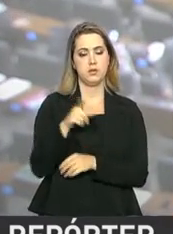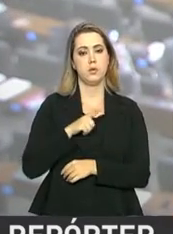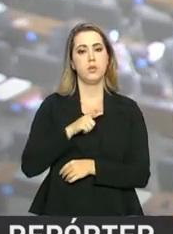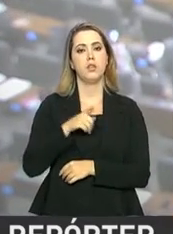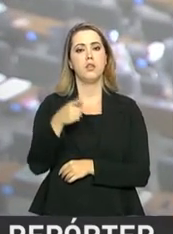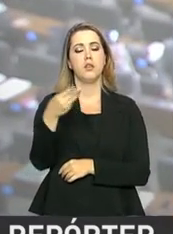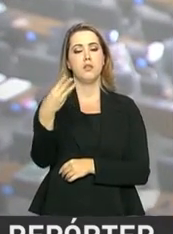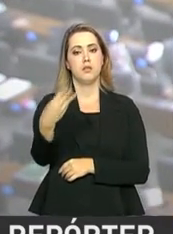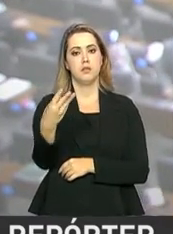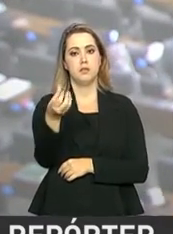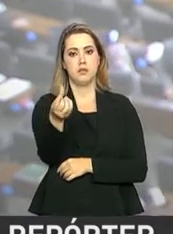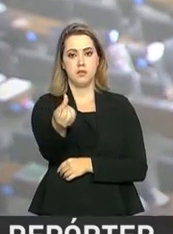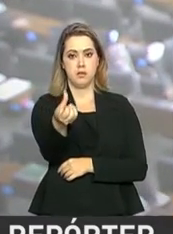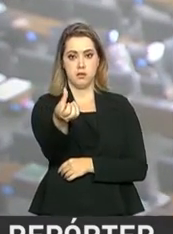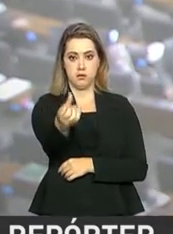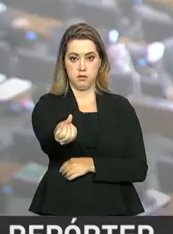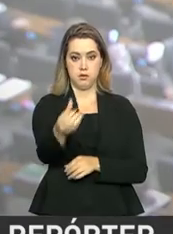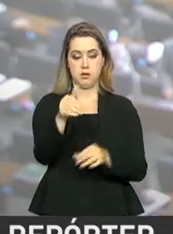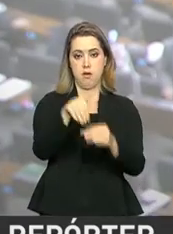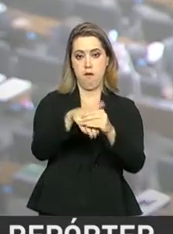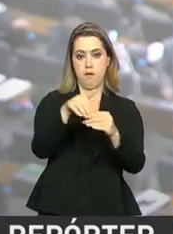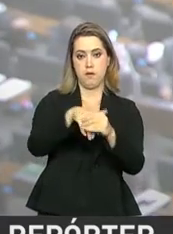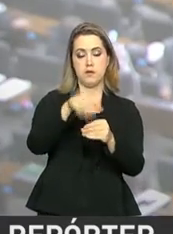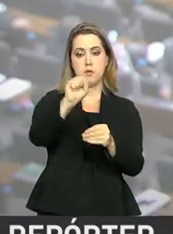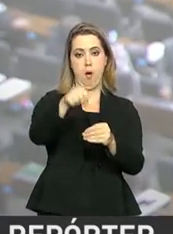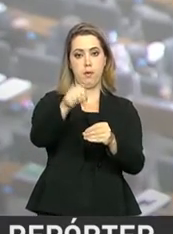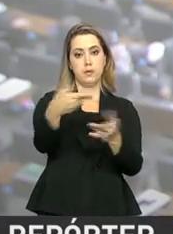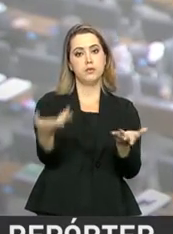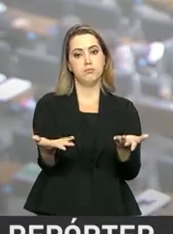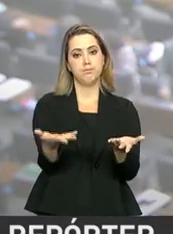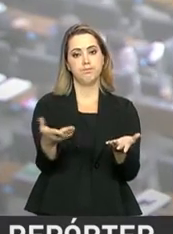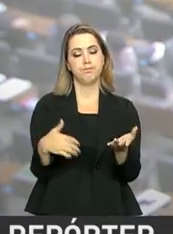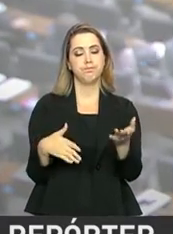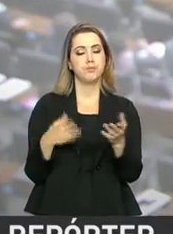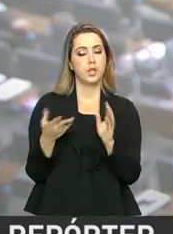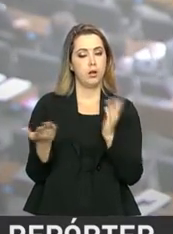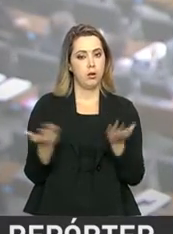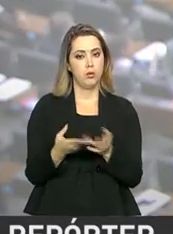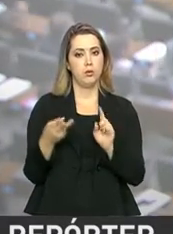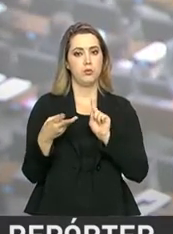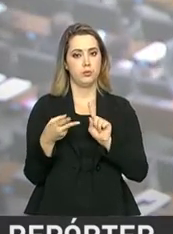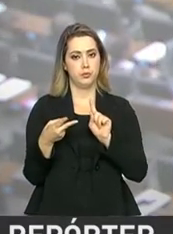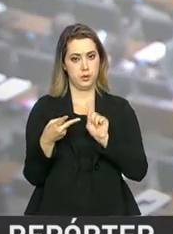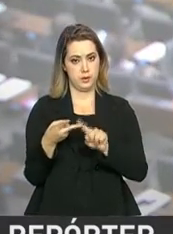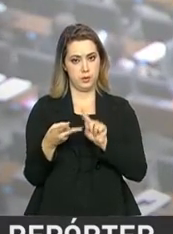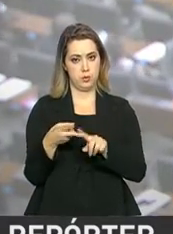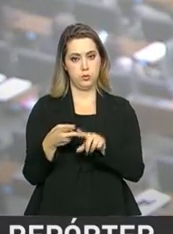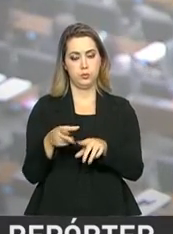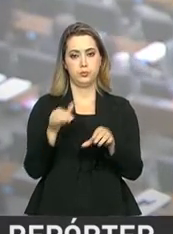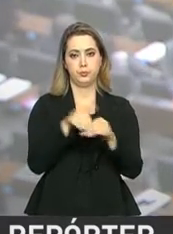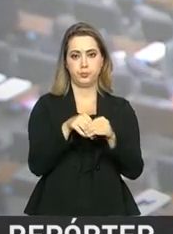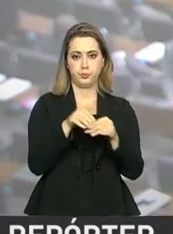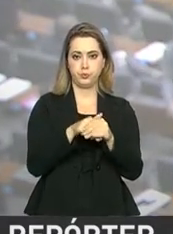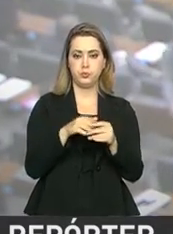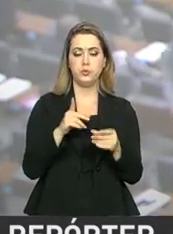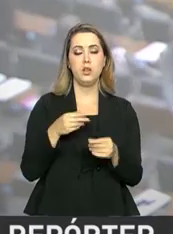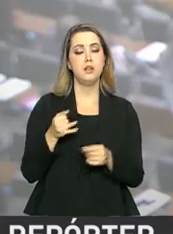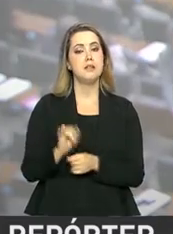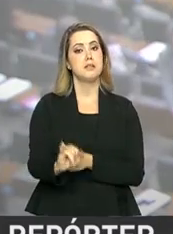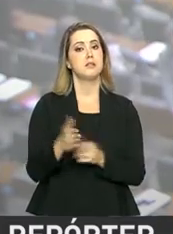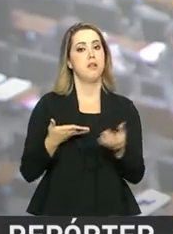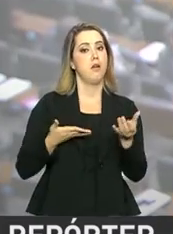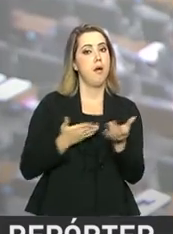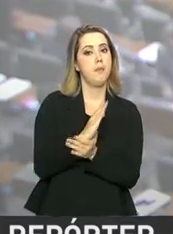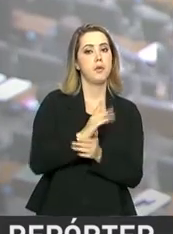366 deputados votaram a favor da proposta. Caso ela seja aprovada neste segundo turno, aqui na Câmara dos